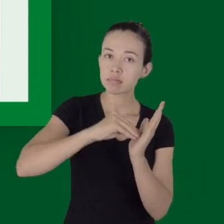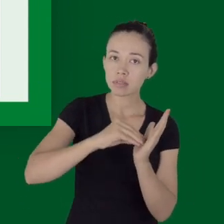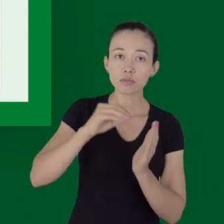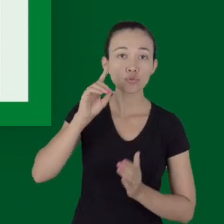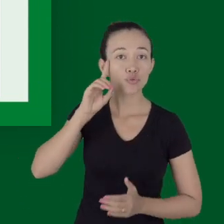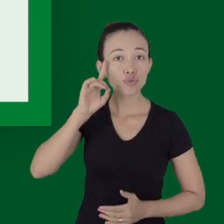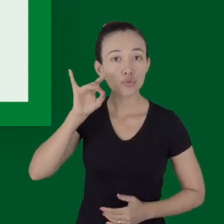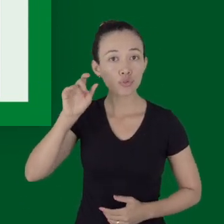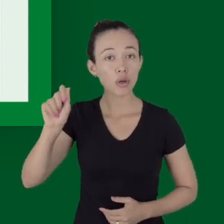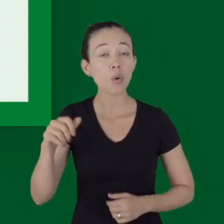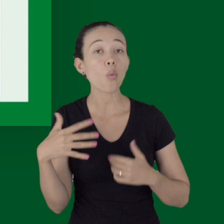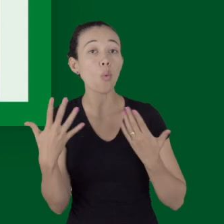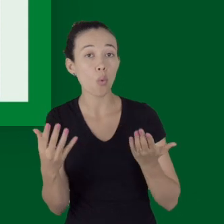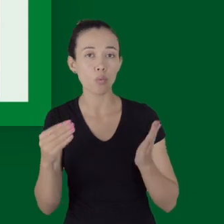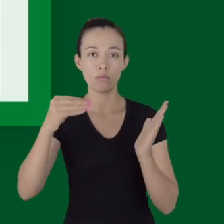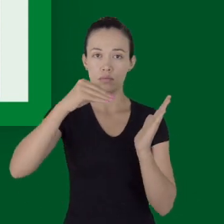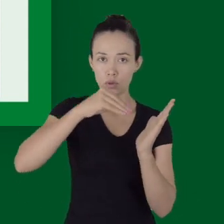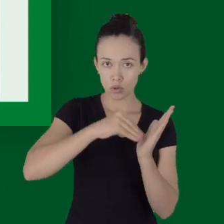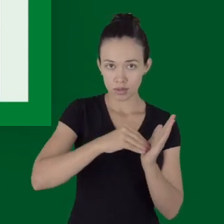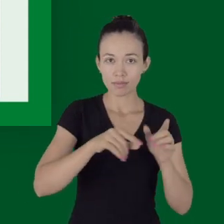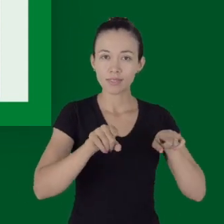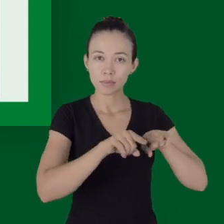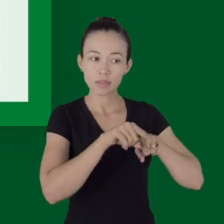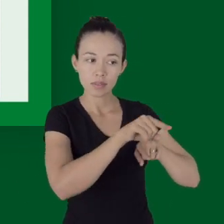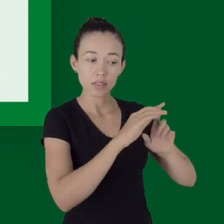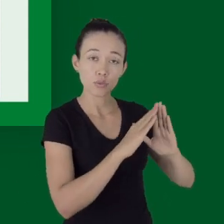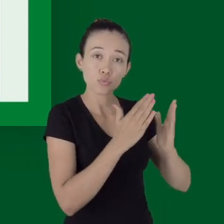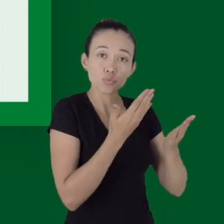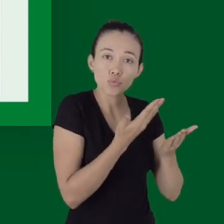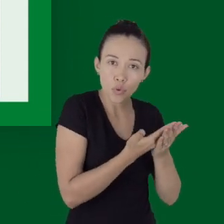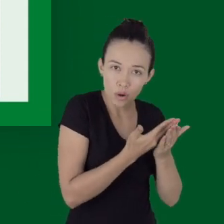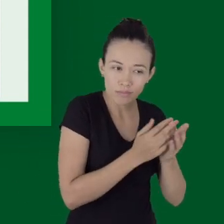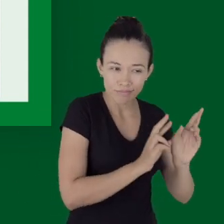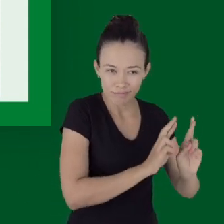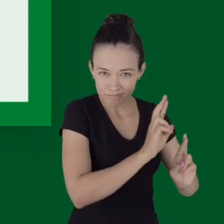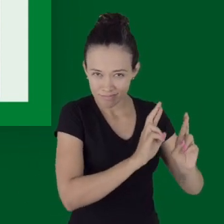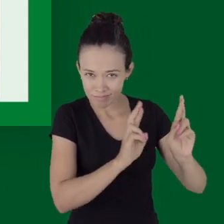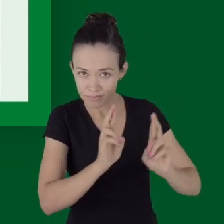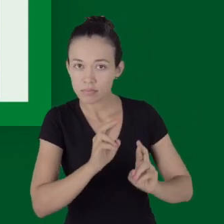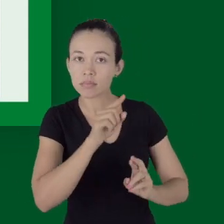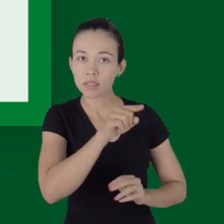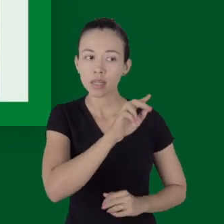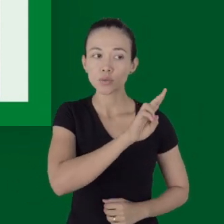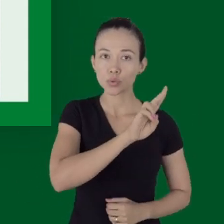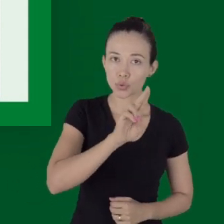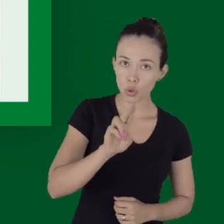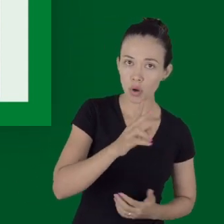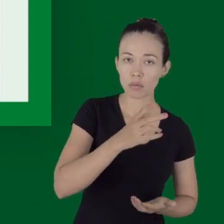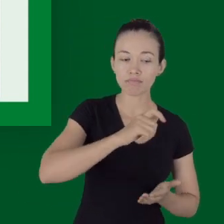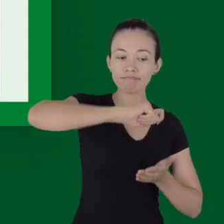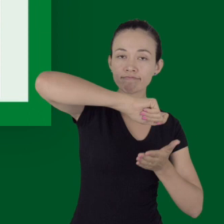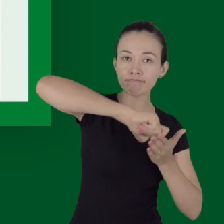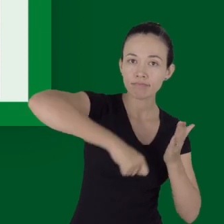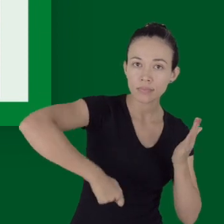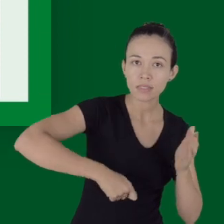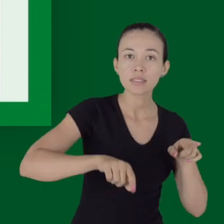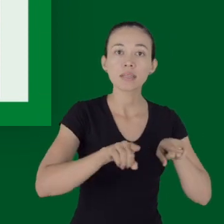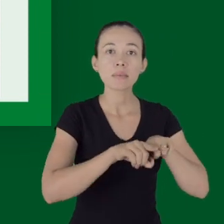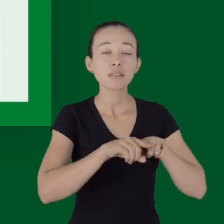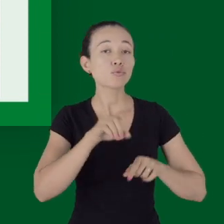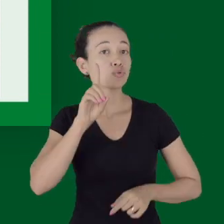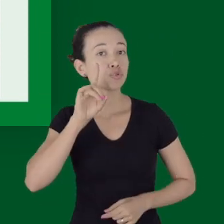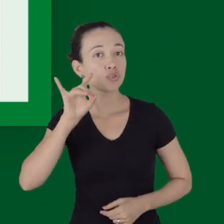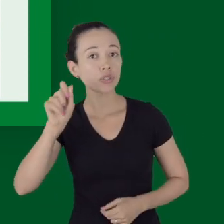né? Equipe da escola também deve assinar e datar, né? Então, como eu falei, é um documento